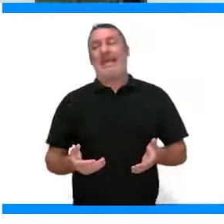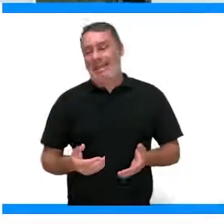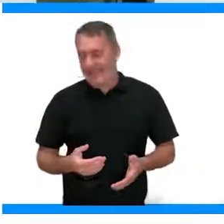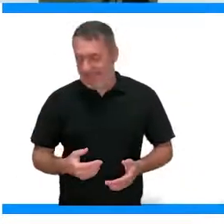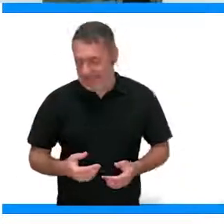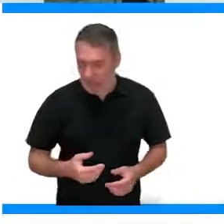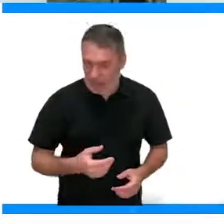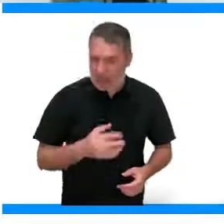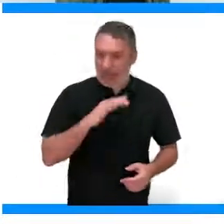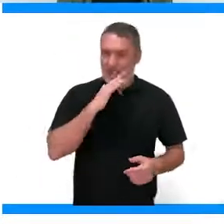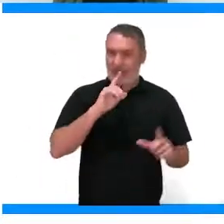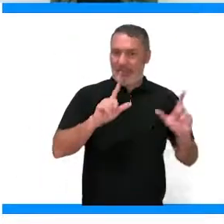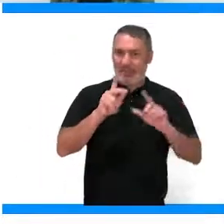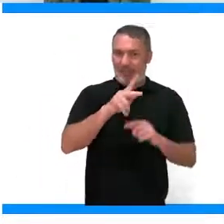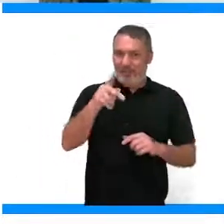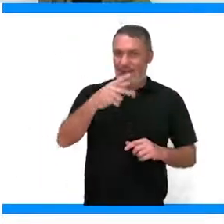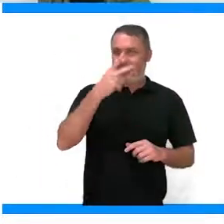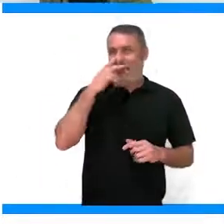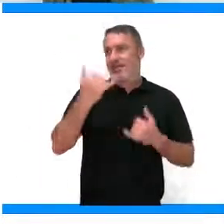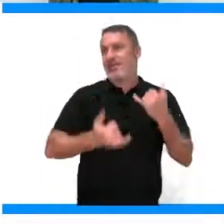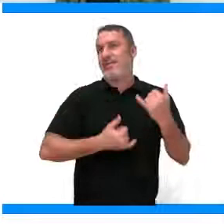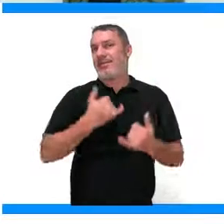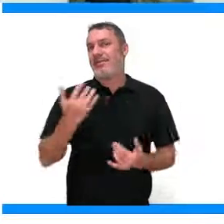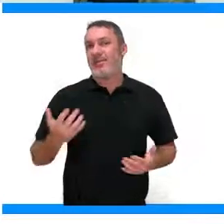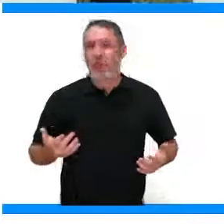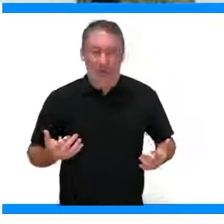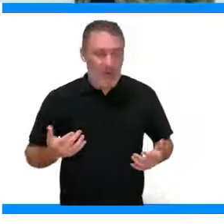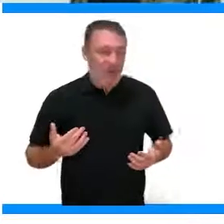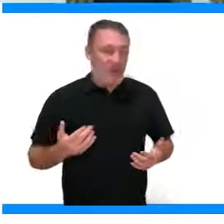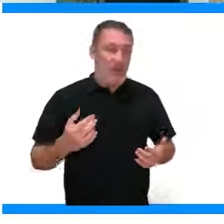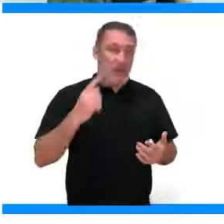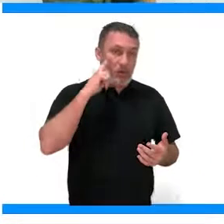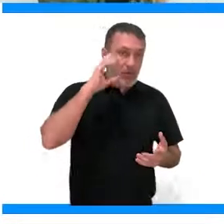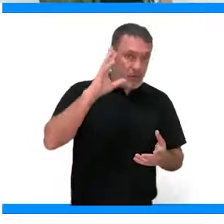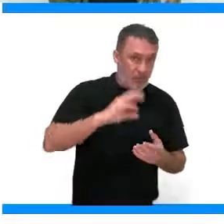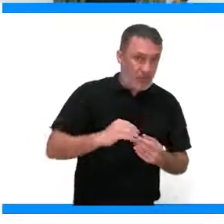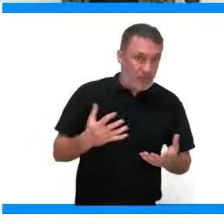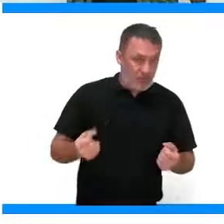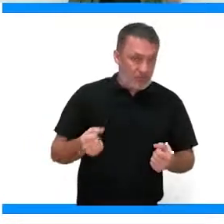falou, caraca, esse professor está de brincadeira. Nayara,